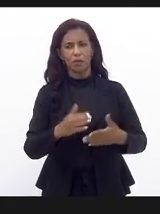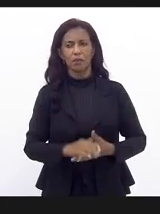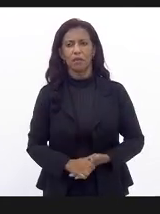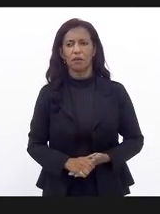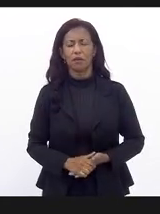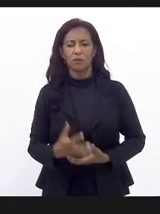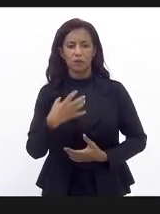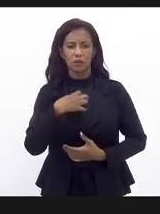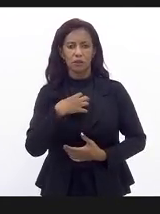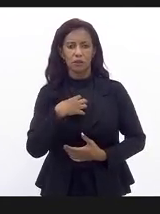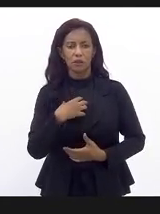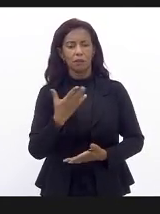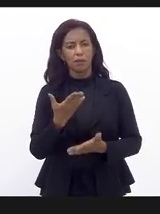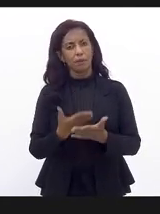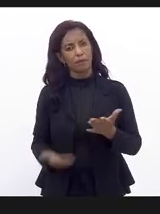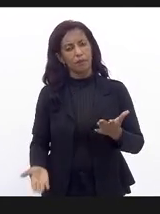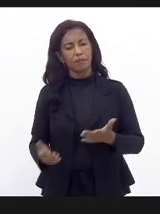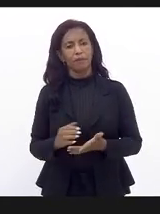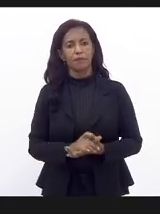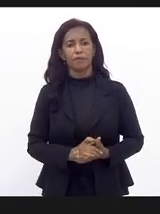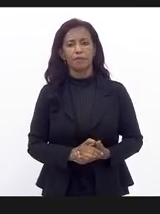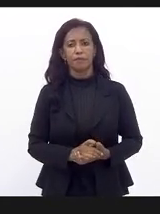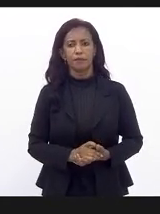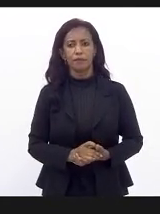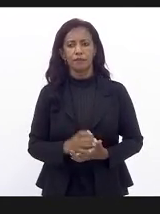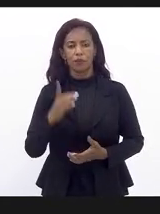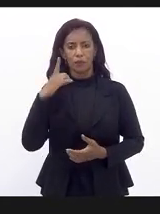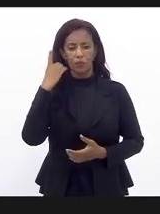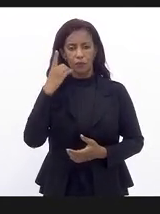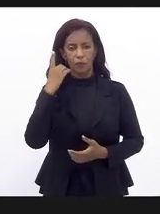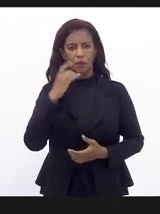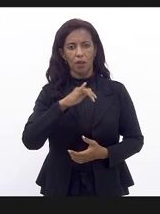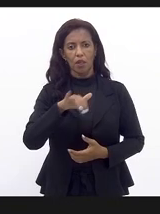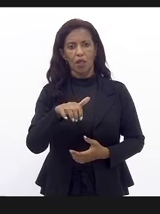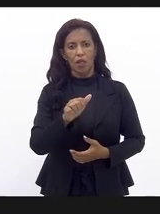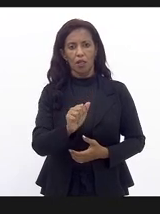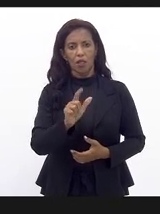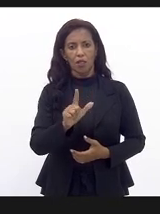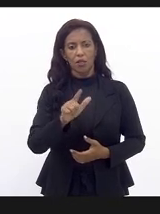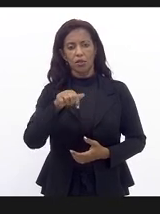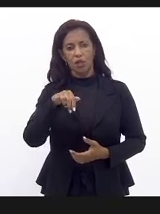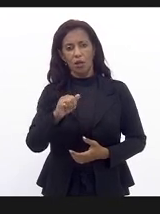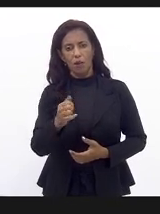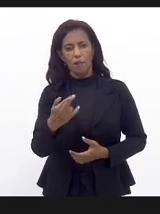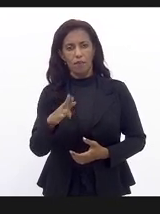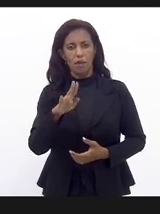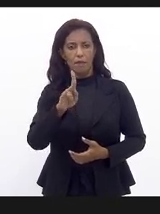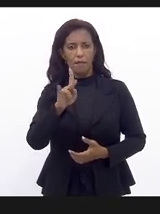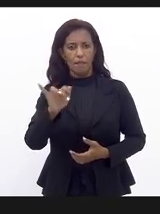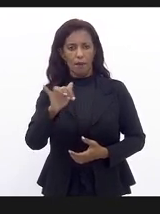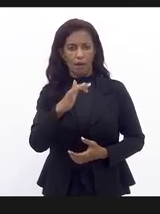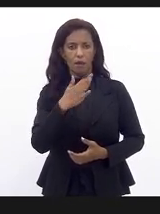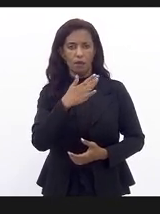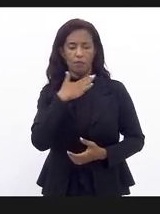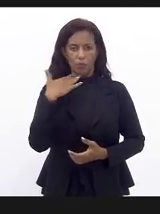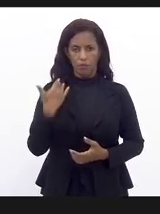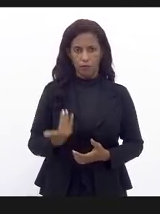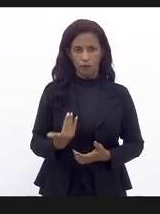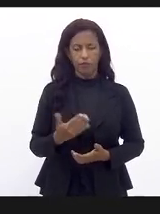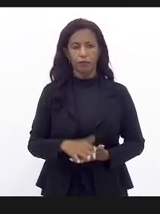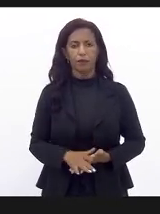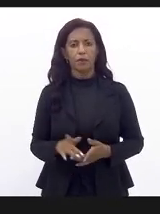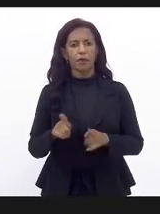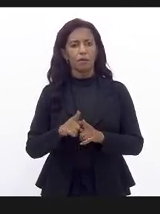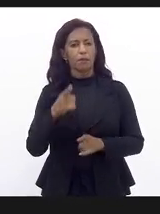e sentimento pela perda do deputado Jaume Júnior, a perda de seu pai, do seu querido pai.